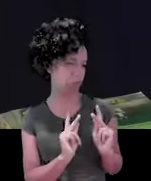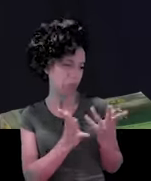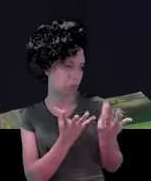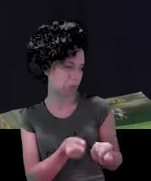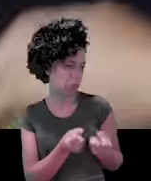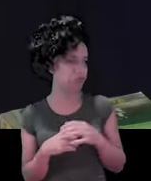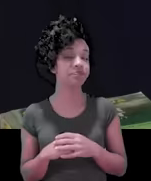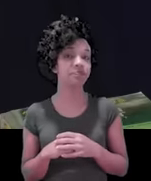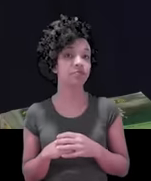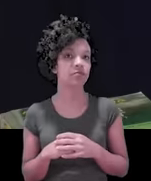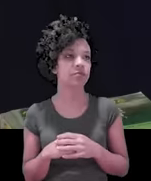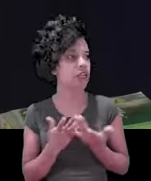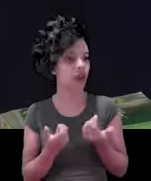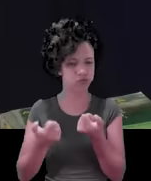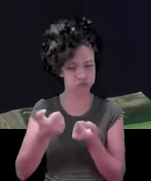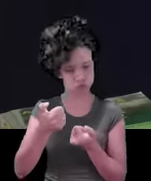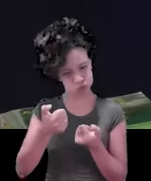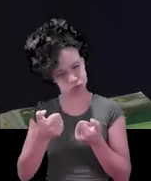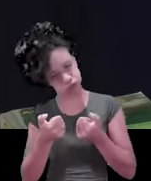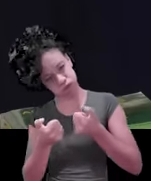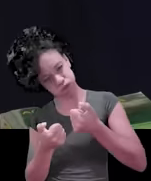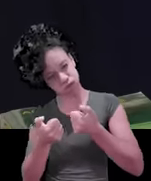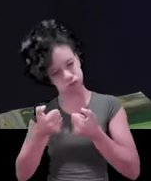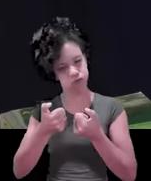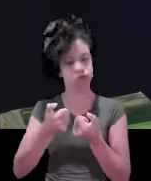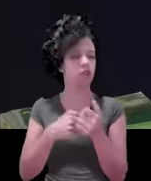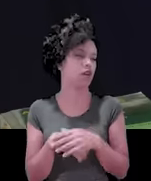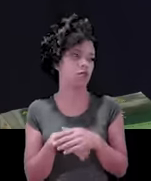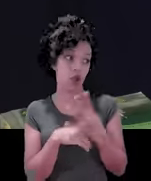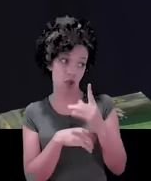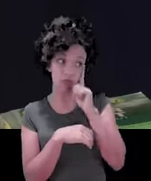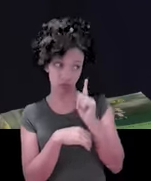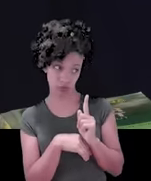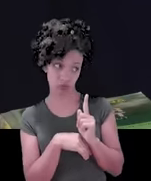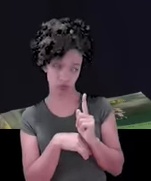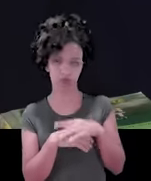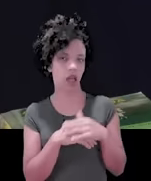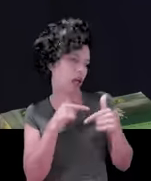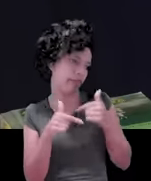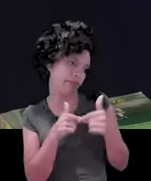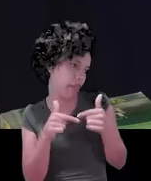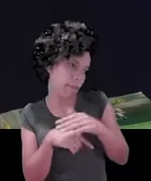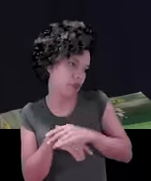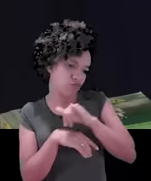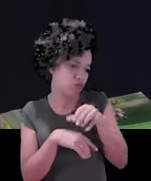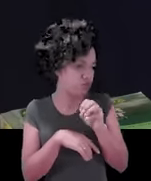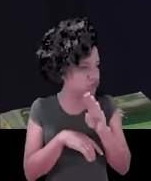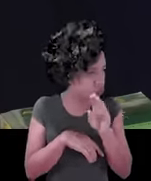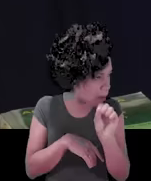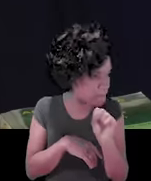bora E aí tu tá perder o voo no seja quatro dias trabalho free lance né É